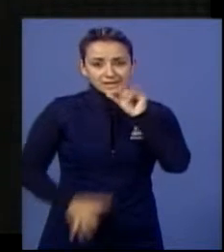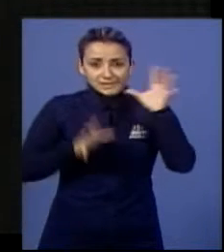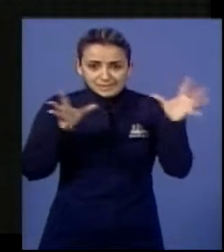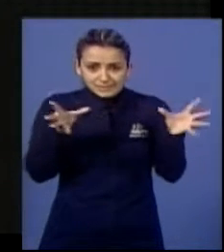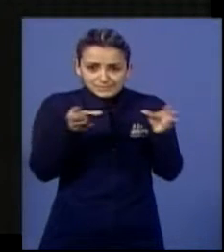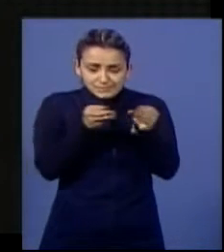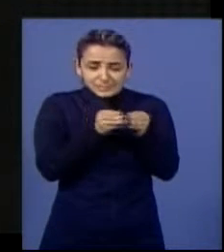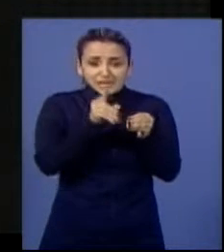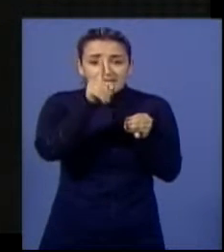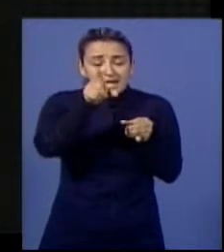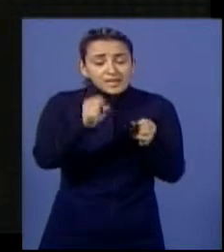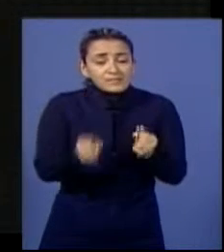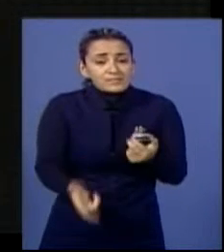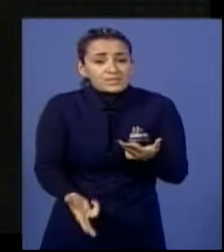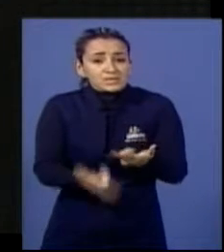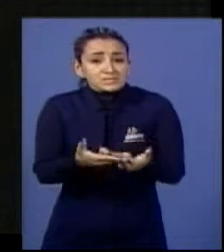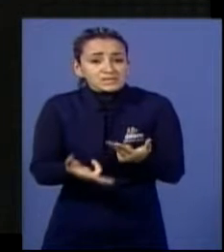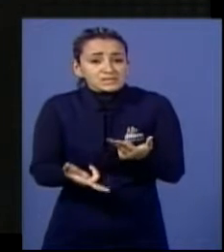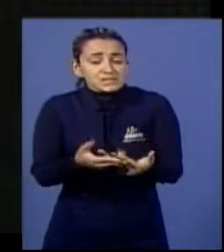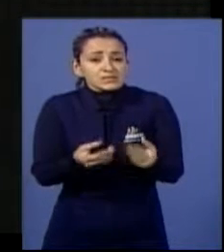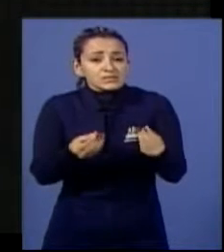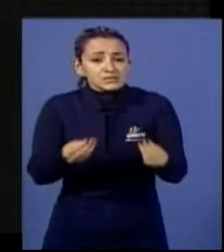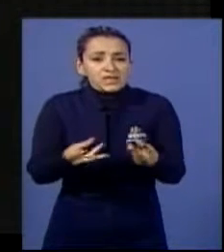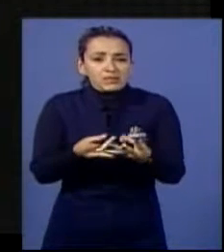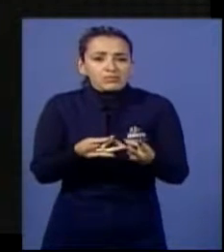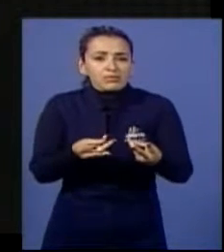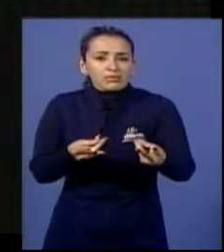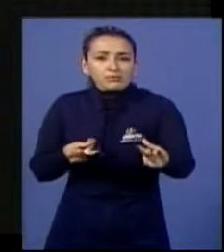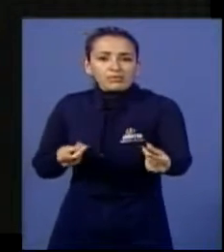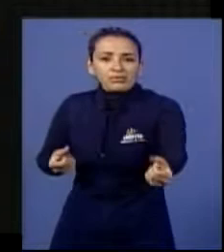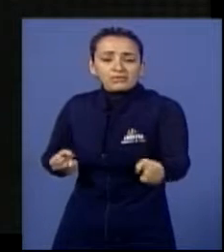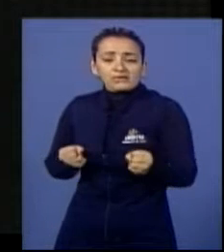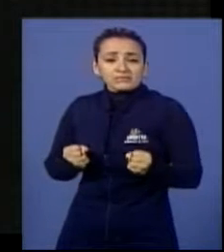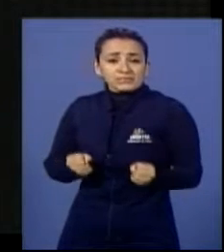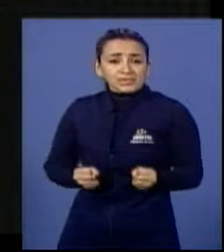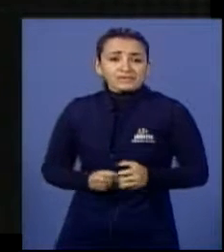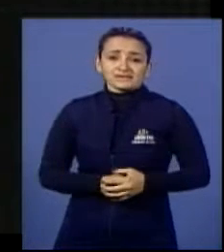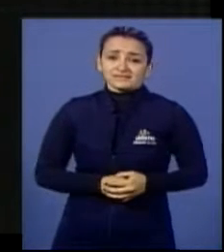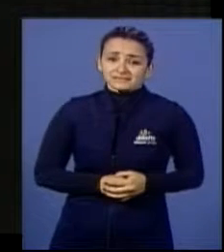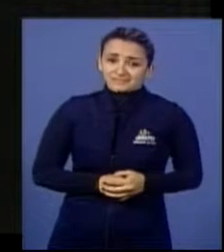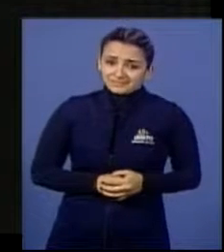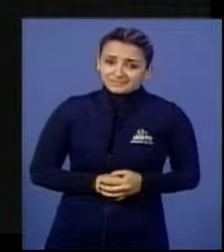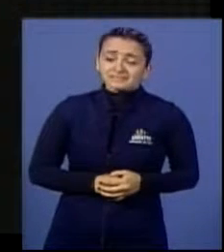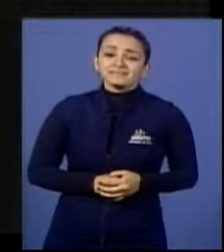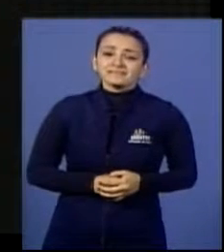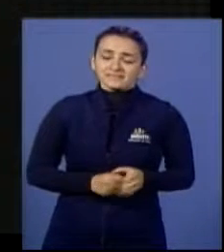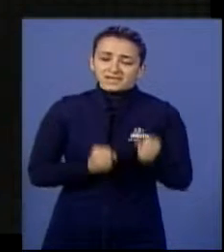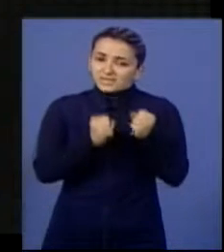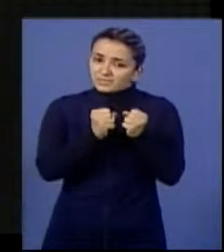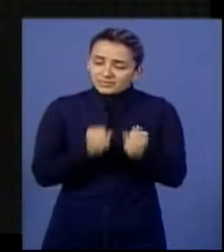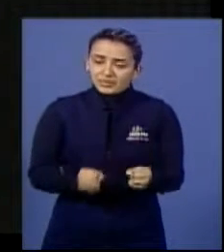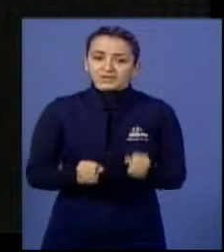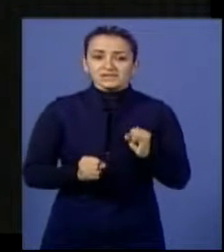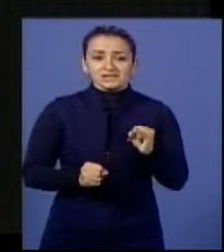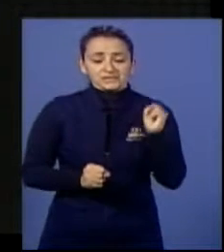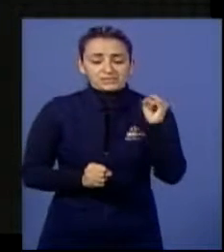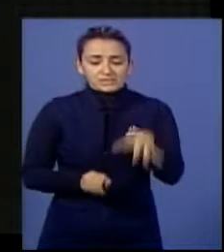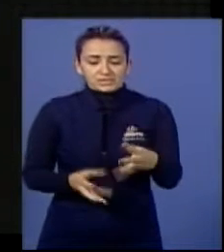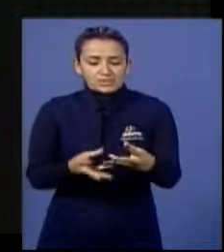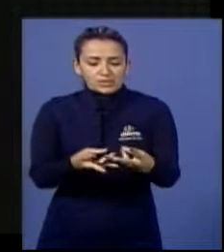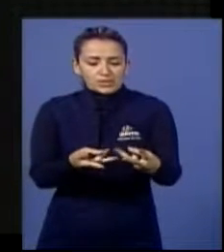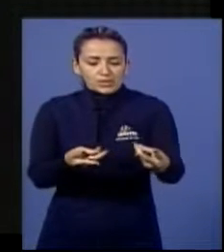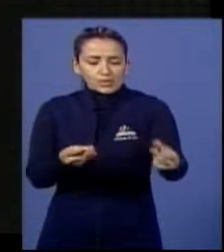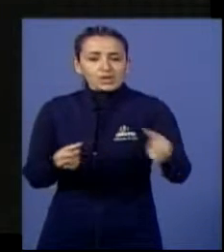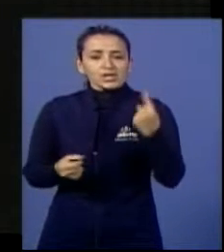polímero biodegradável. O que significa biodegradável? Que ele é degradado por micro-organismos. Natureza toma